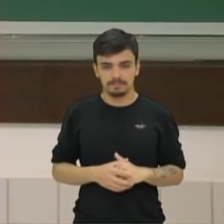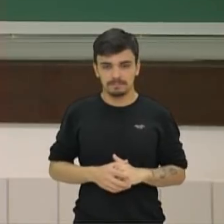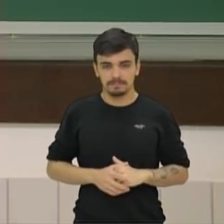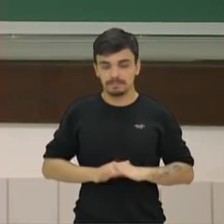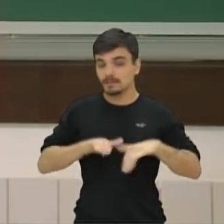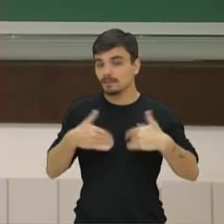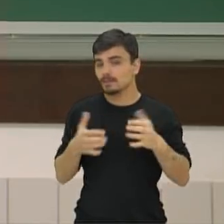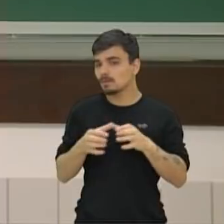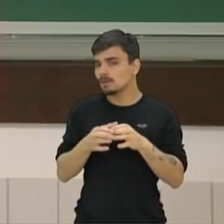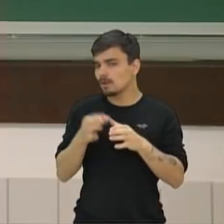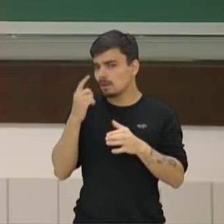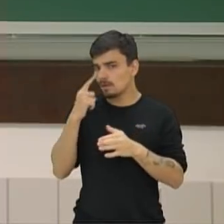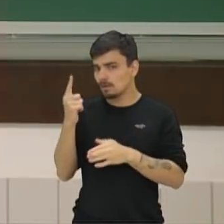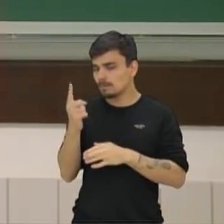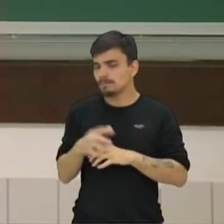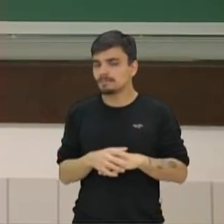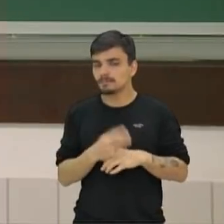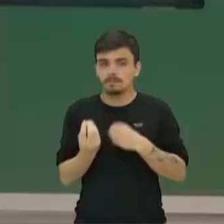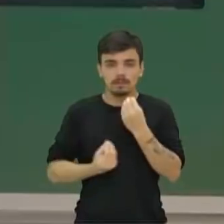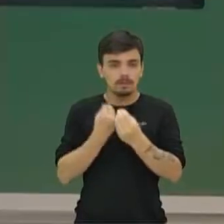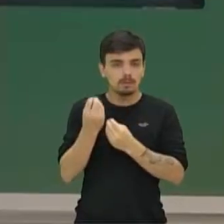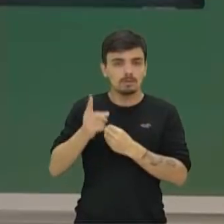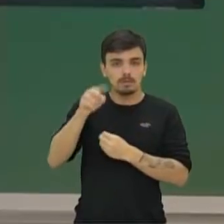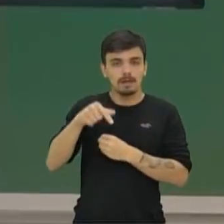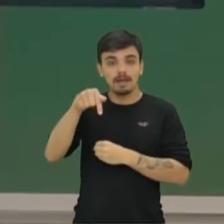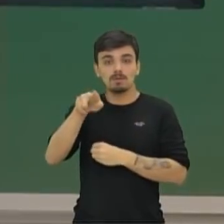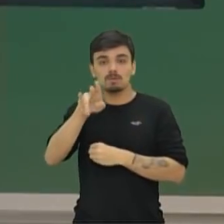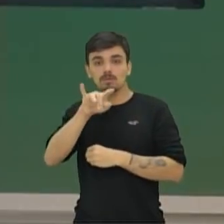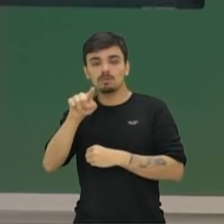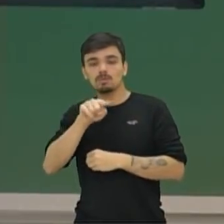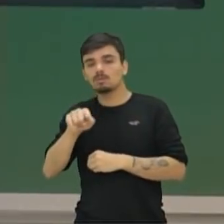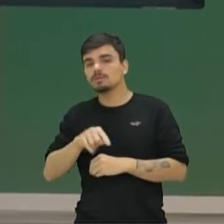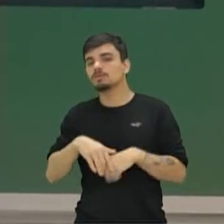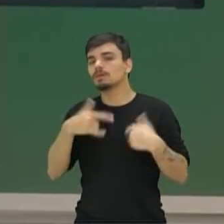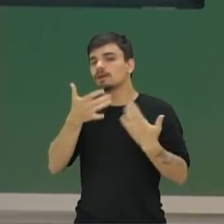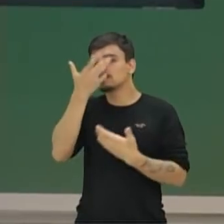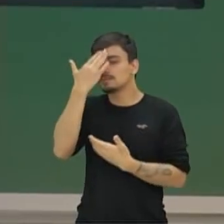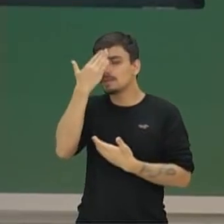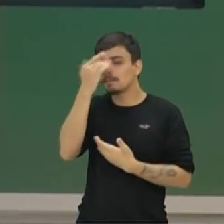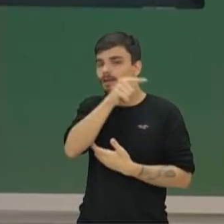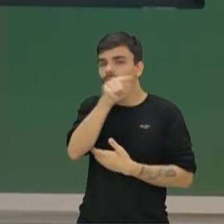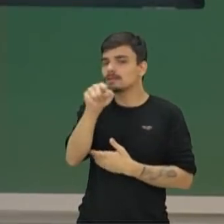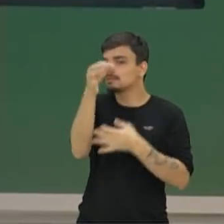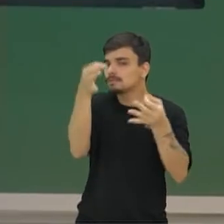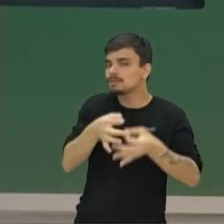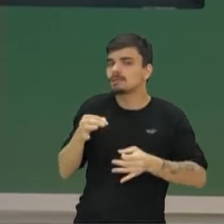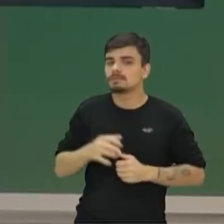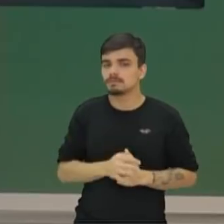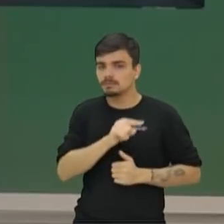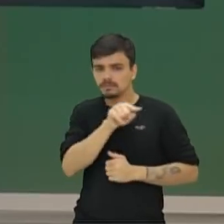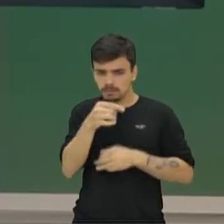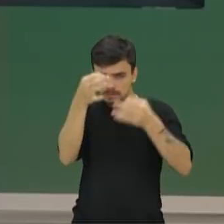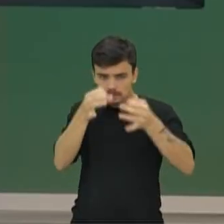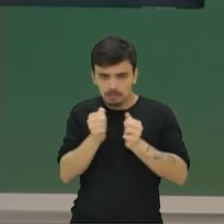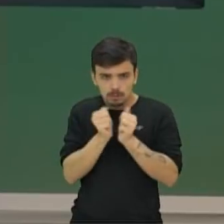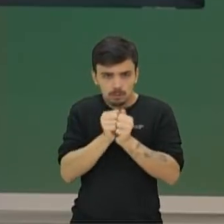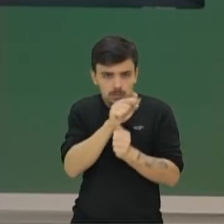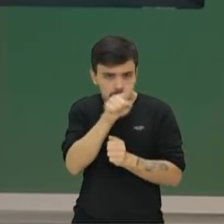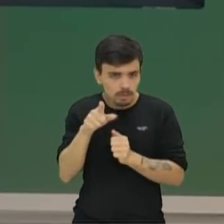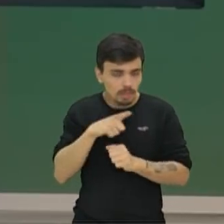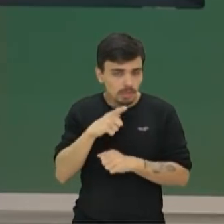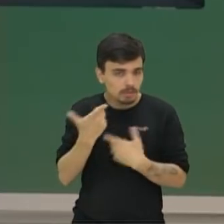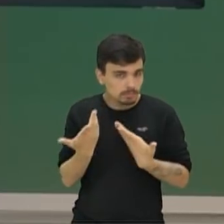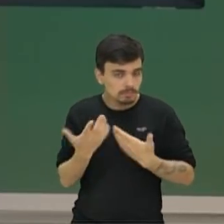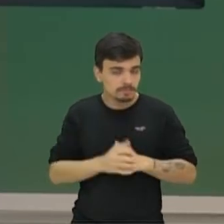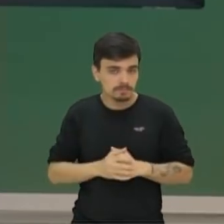Então, galerinha, vamos lá? Como é um quiz, eu quero saber quem foi que acertou dessa vez. Tem alguém com vocês aí? Quem é que